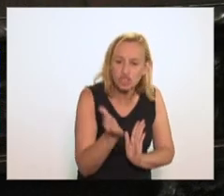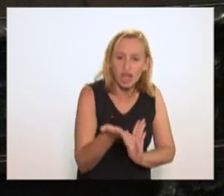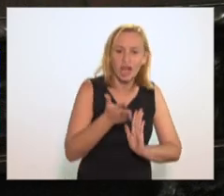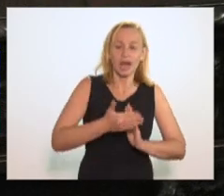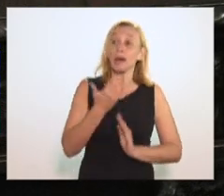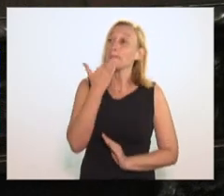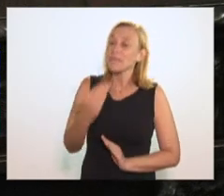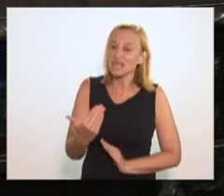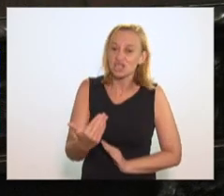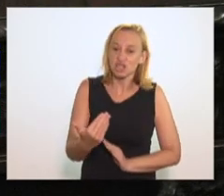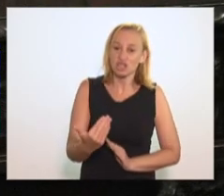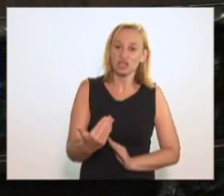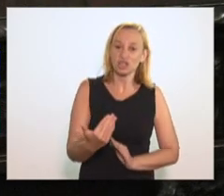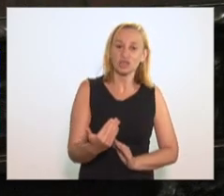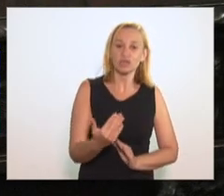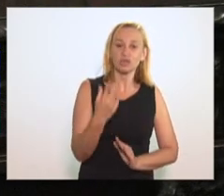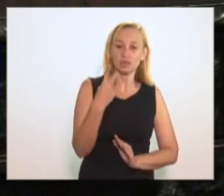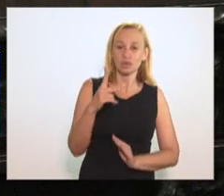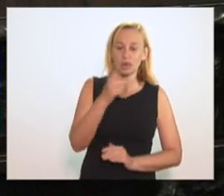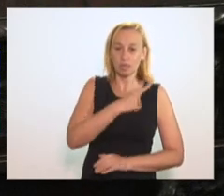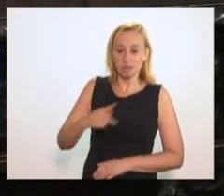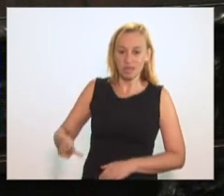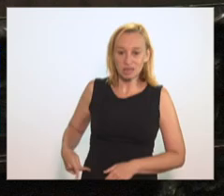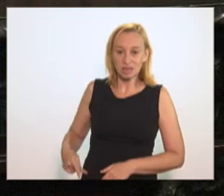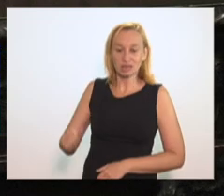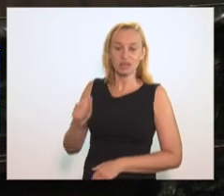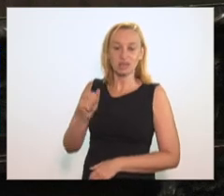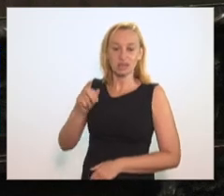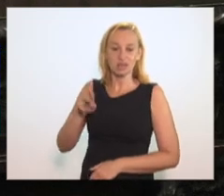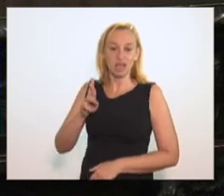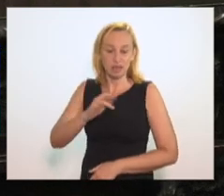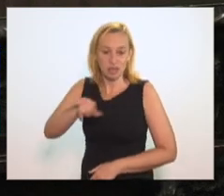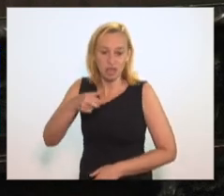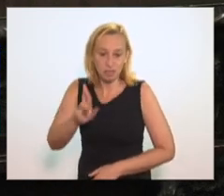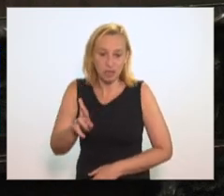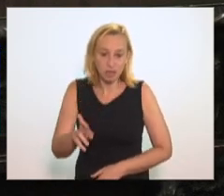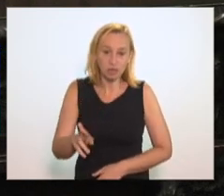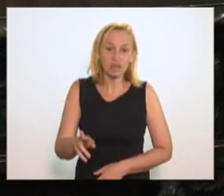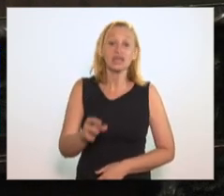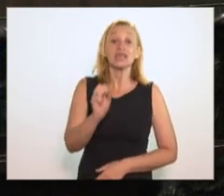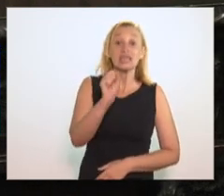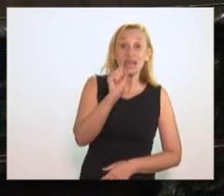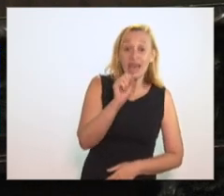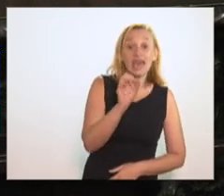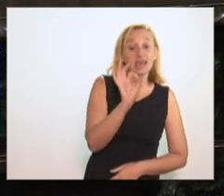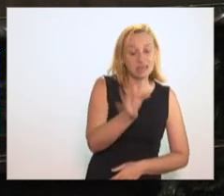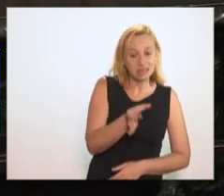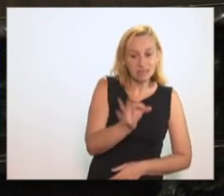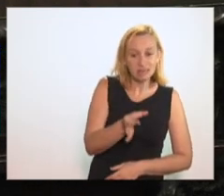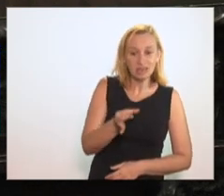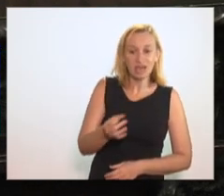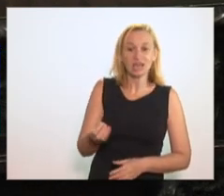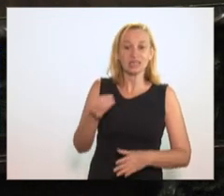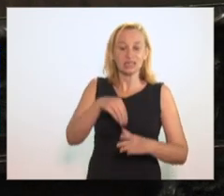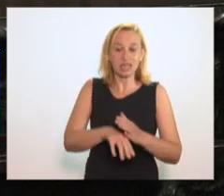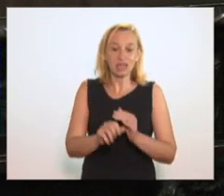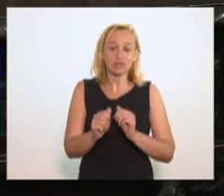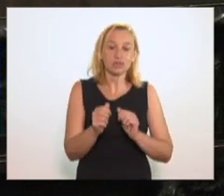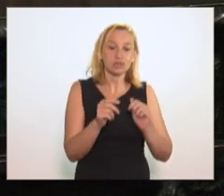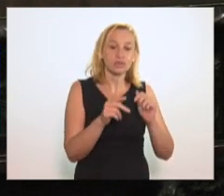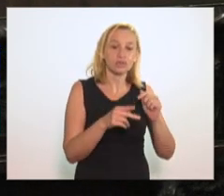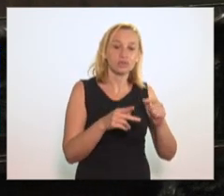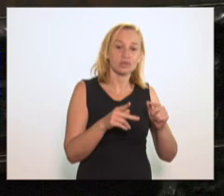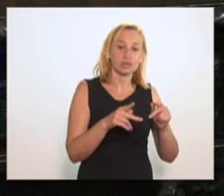pedindo a coautoria vossa excelência ao deputado Jair Bittencourt dizendo que é assim que se faz no parlamento não se debate